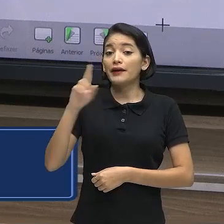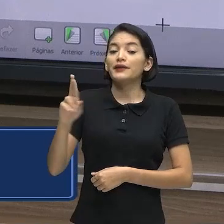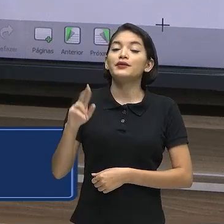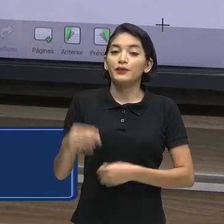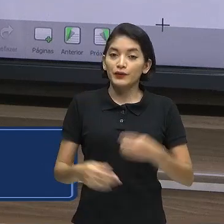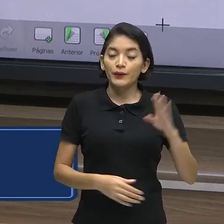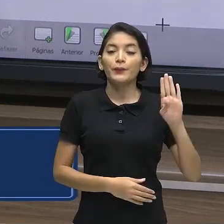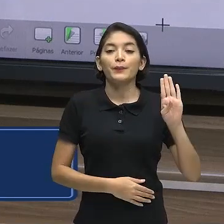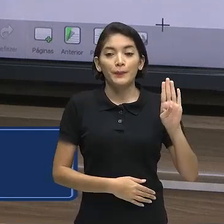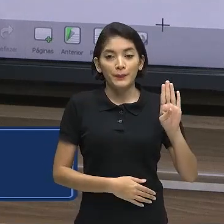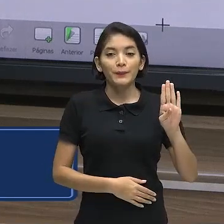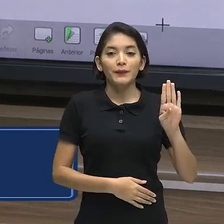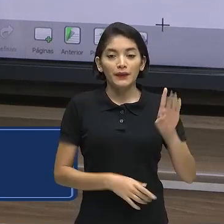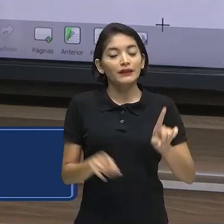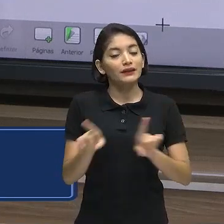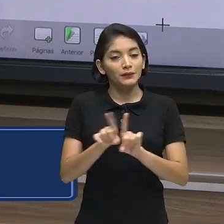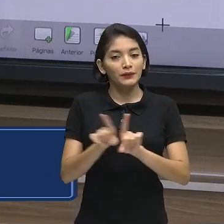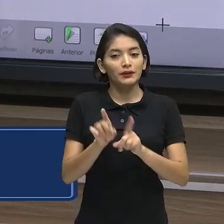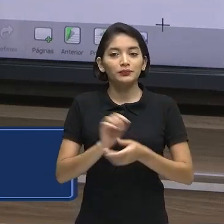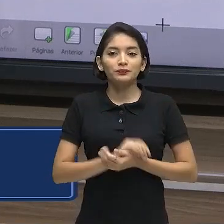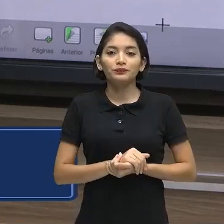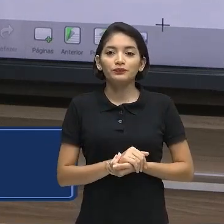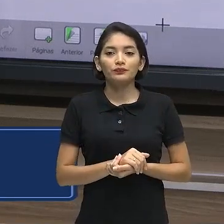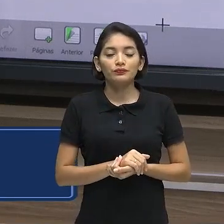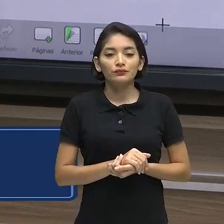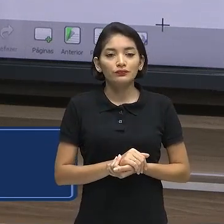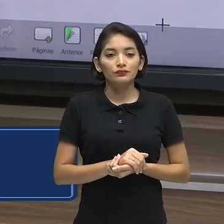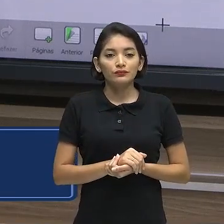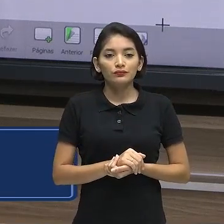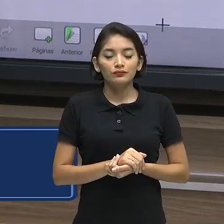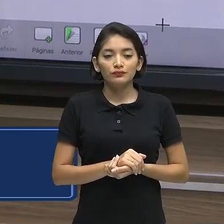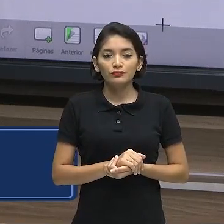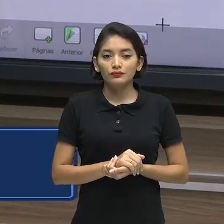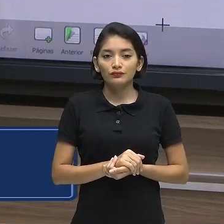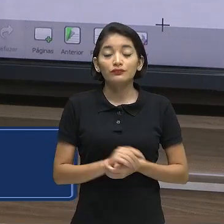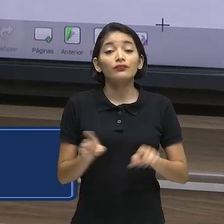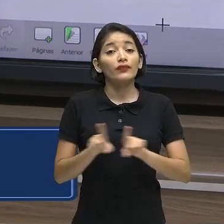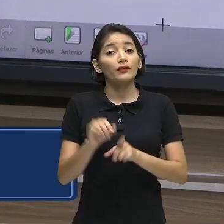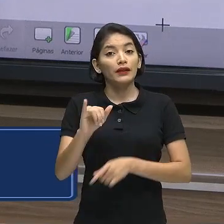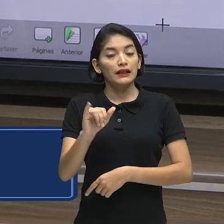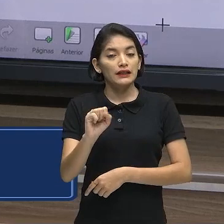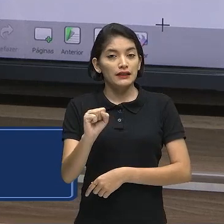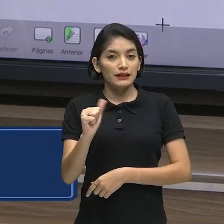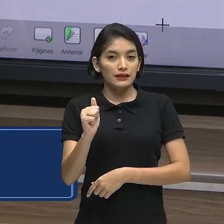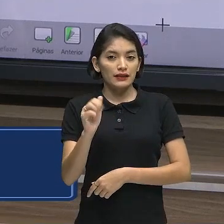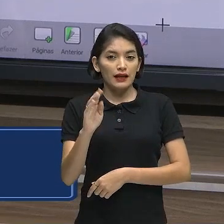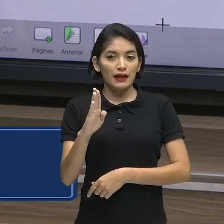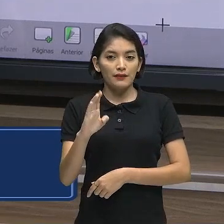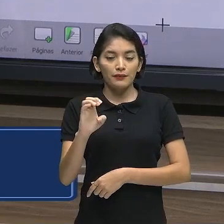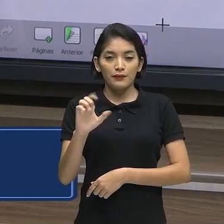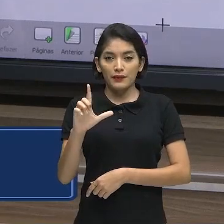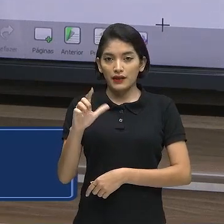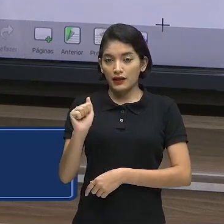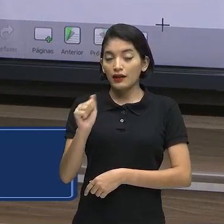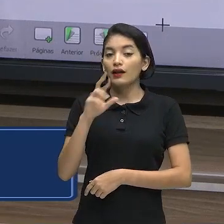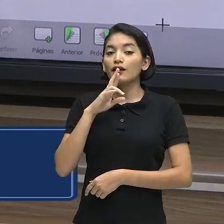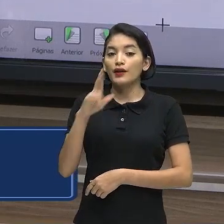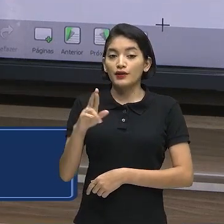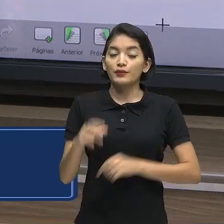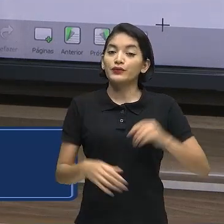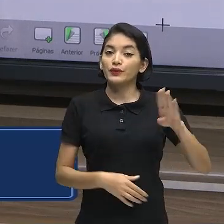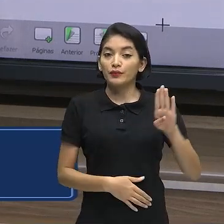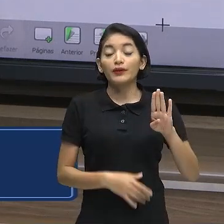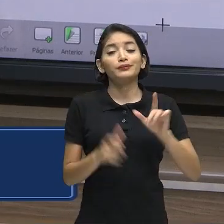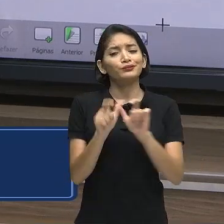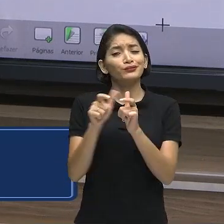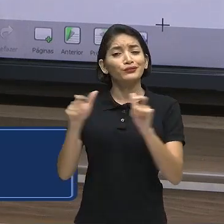letra B na questão 4. Temos a Isabela, né? Isabela marcou a questão B também. A grande maioria